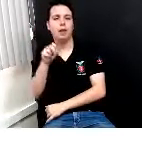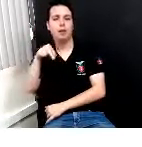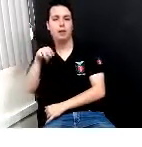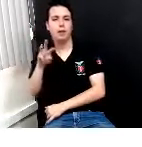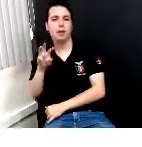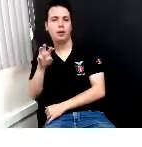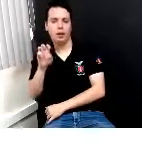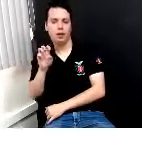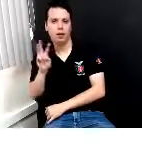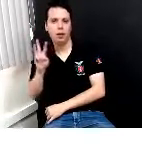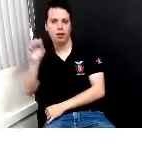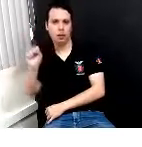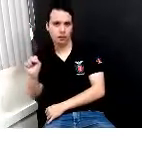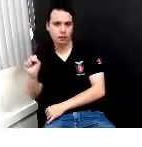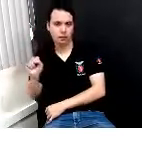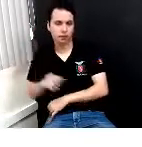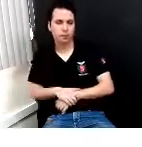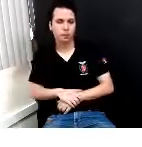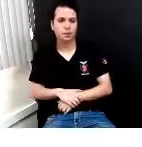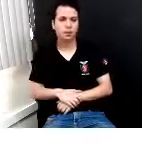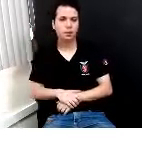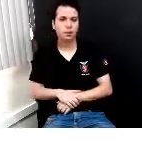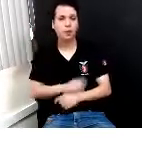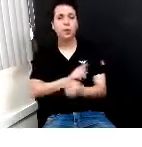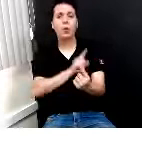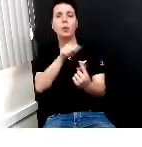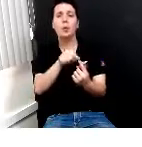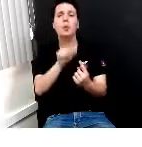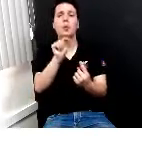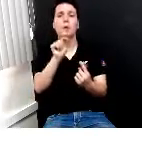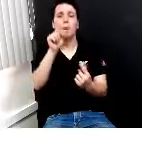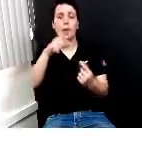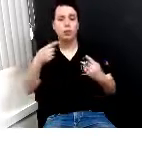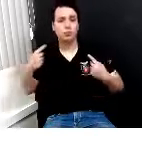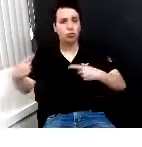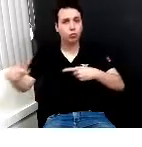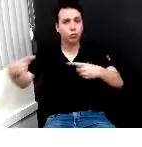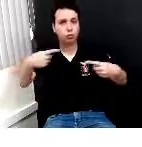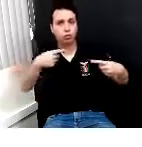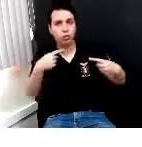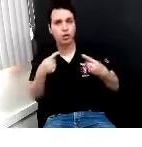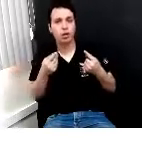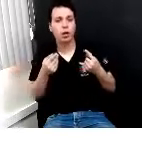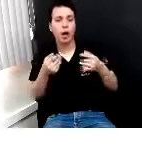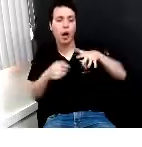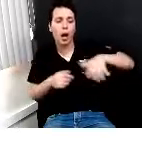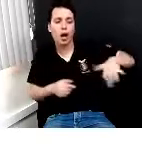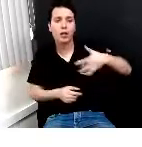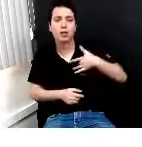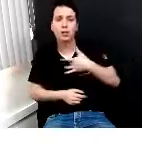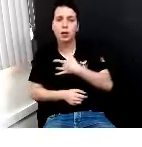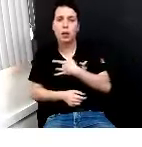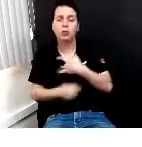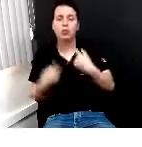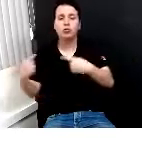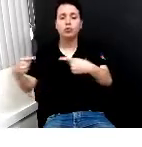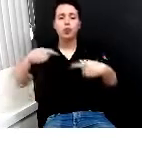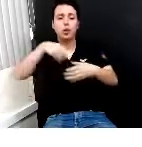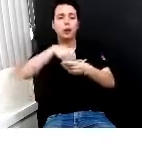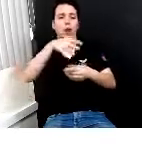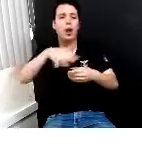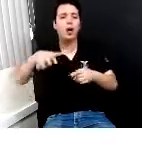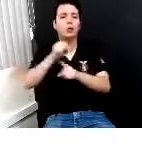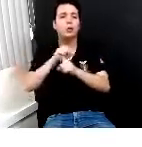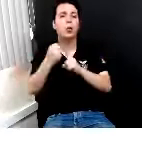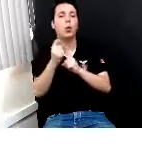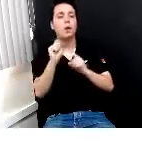dessa compreensão, né? E a finalidade, como a gente elencou, a discussão das implicações para a saúde, as implicações sociais e também